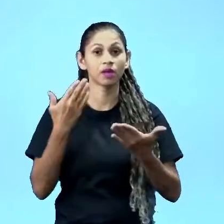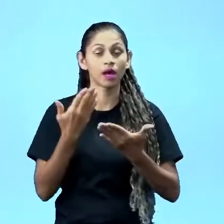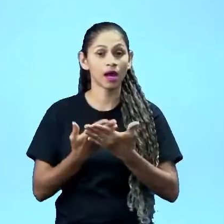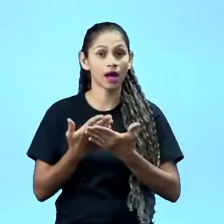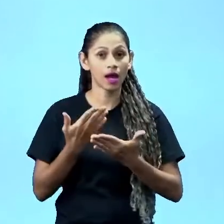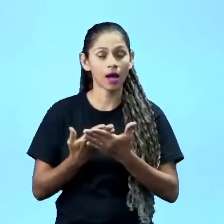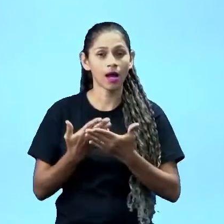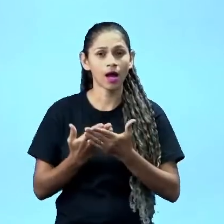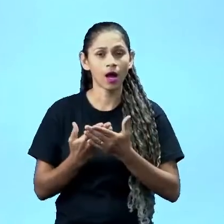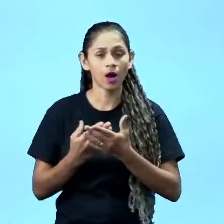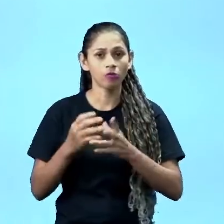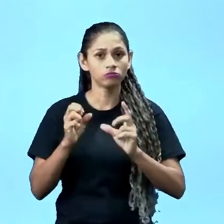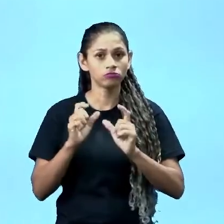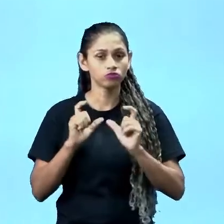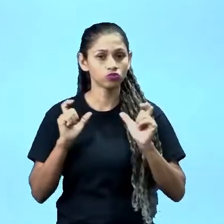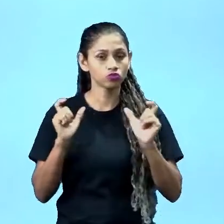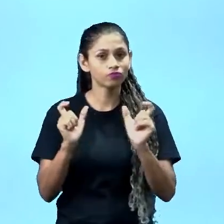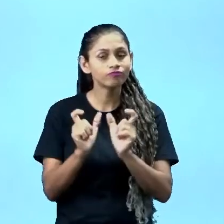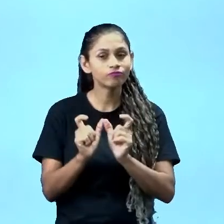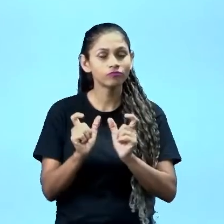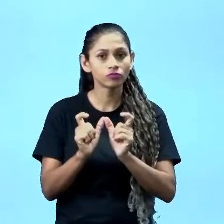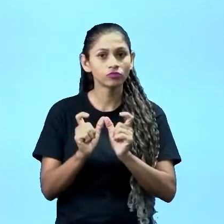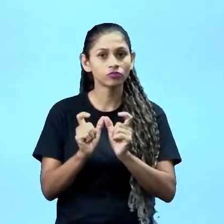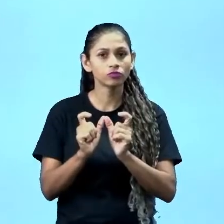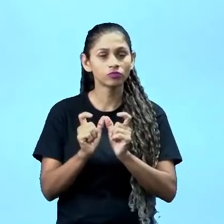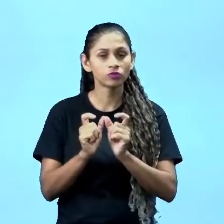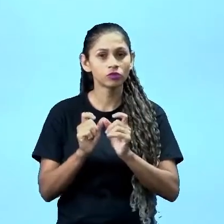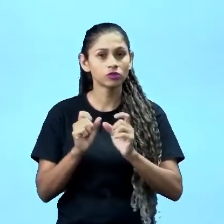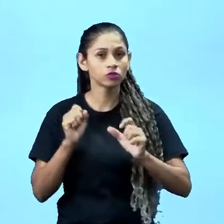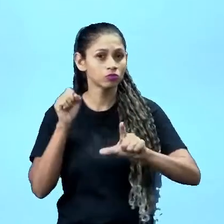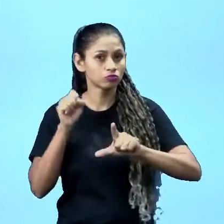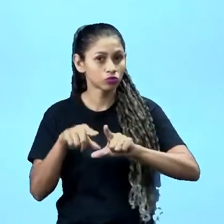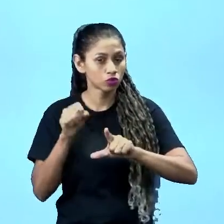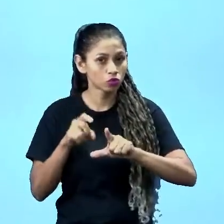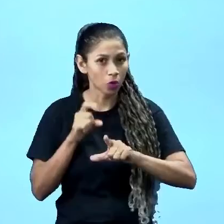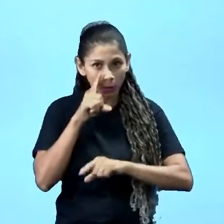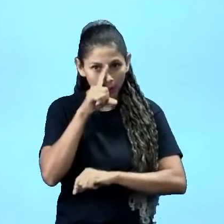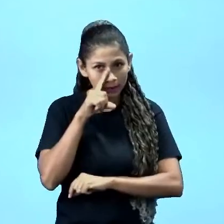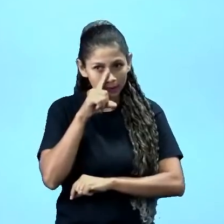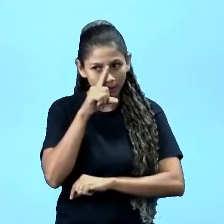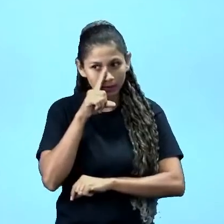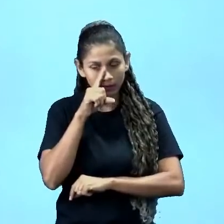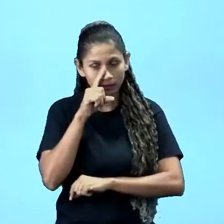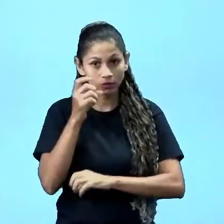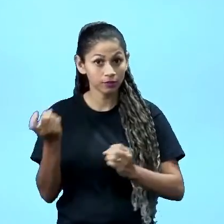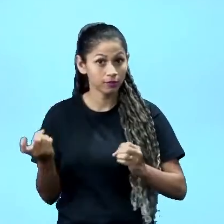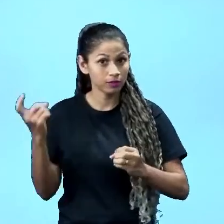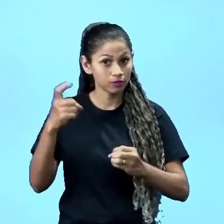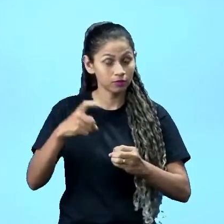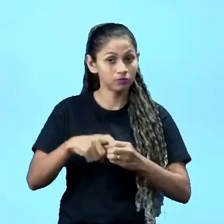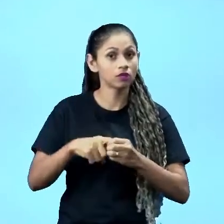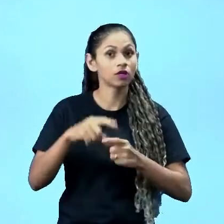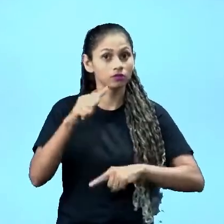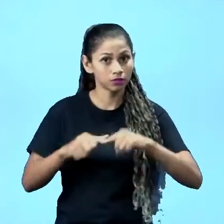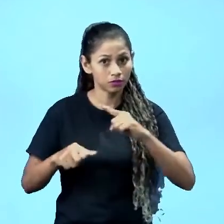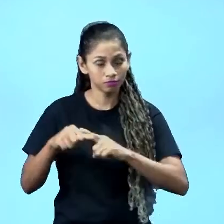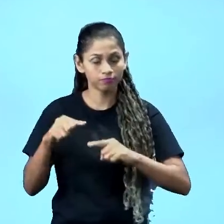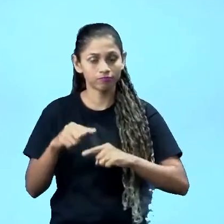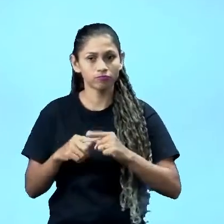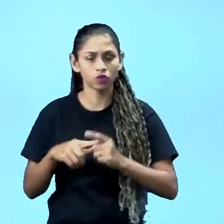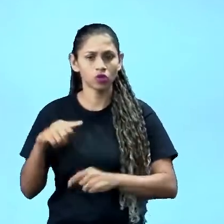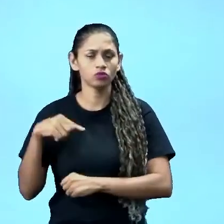sobre composição, toxicidade e reatividade dos produtos. Então todo mundo que trabalha aí nessa área de